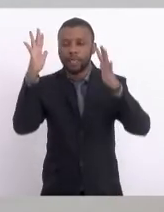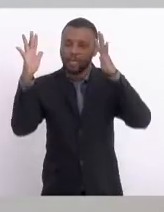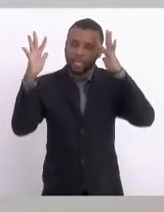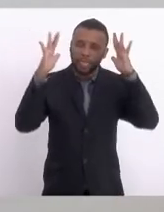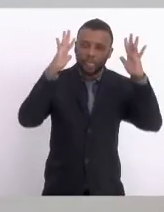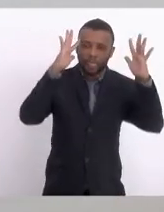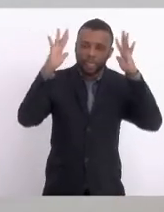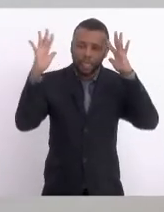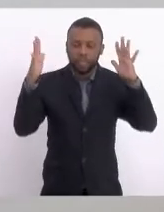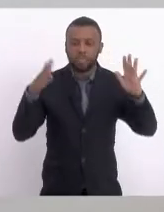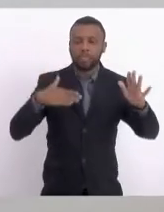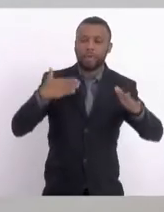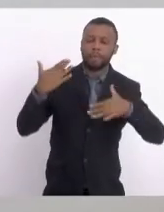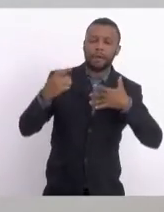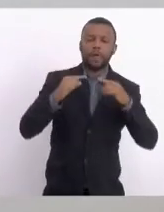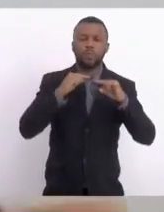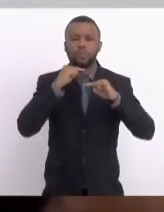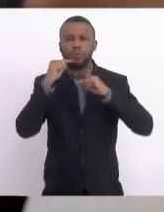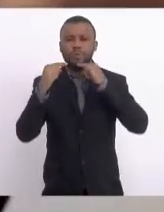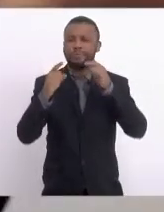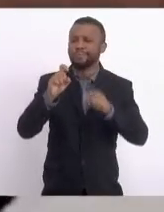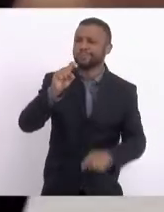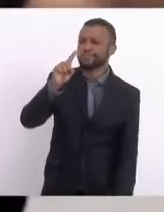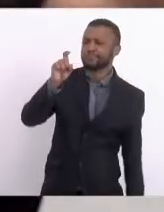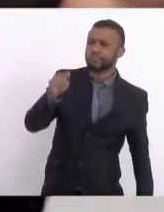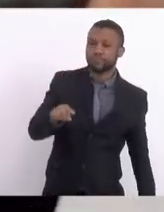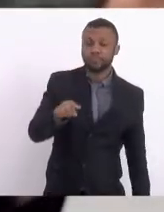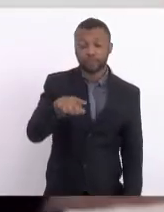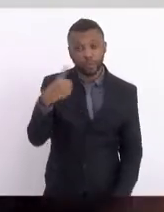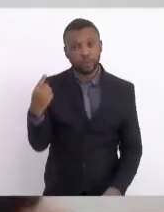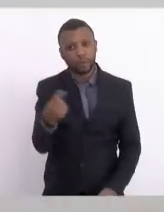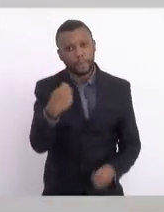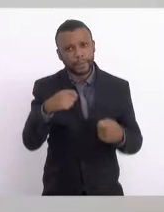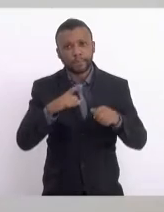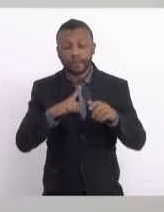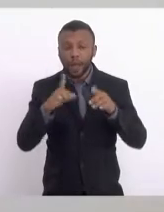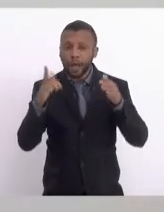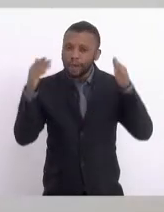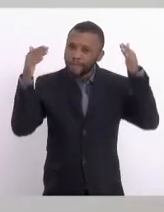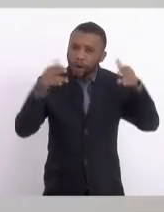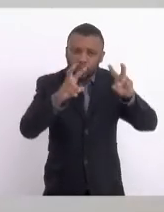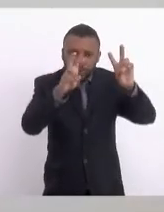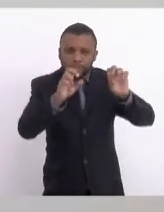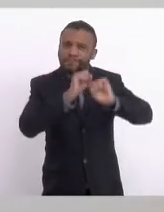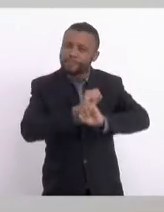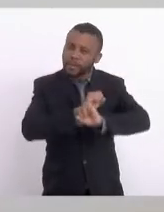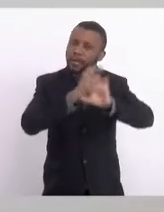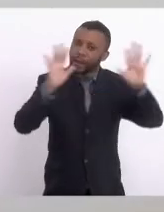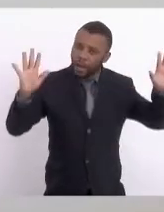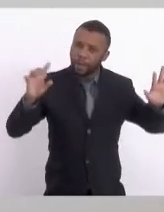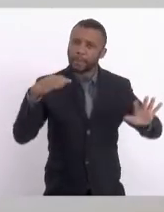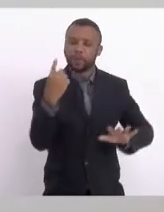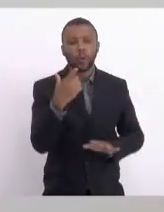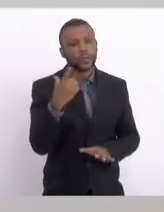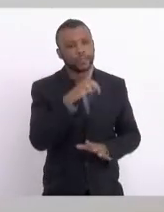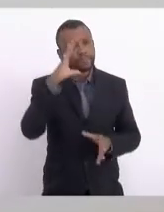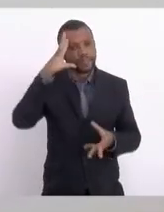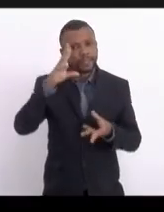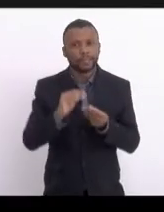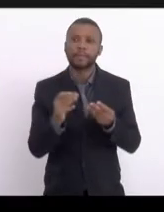serem muito claras para que o navio siga em frente. É isso aí, minhas considerações, nobre deputado que